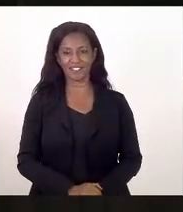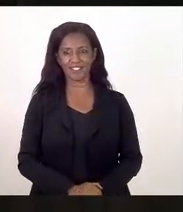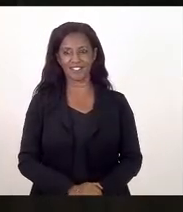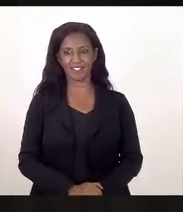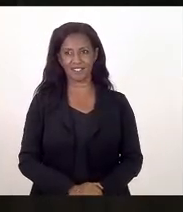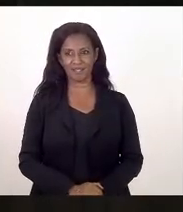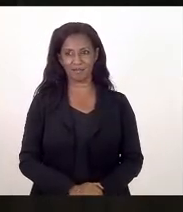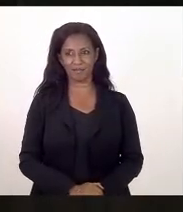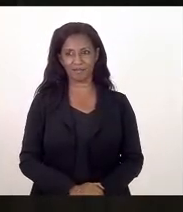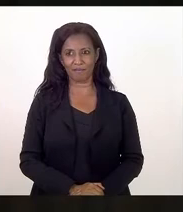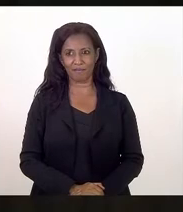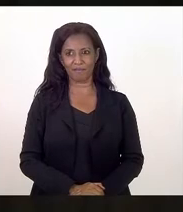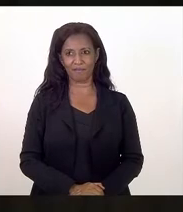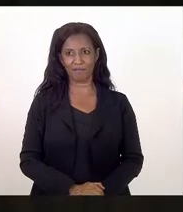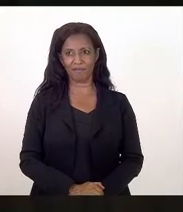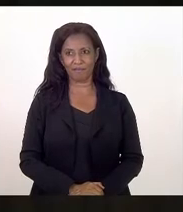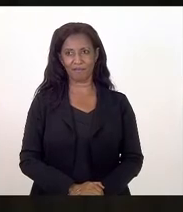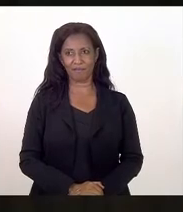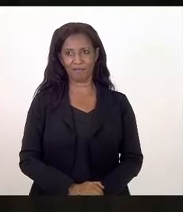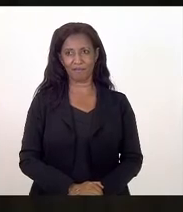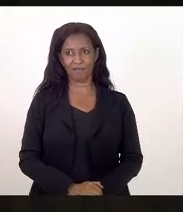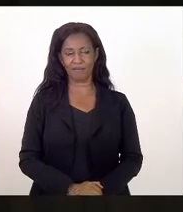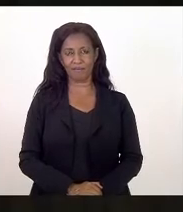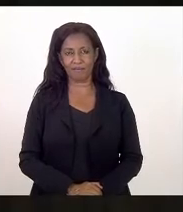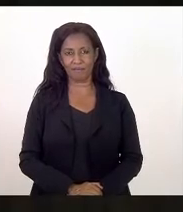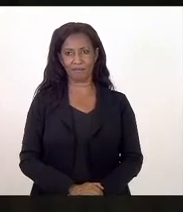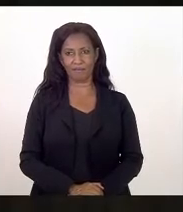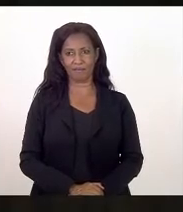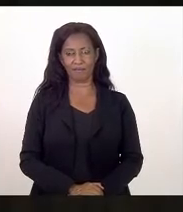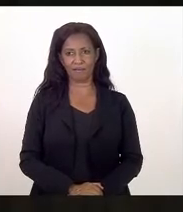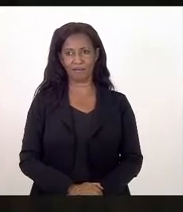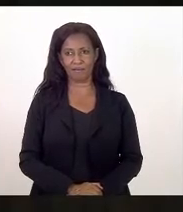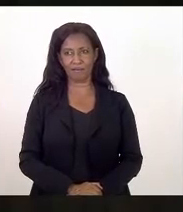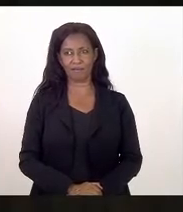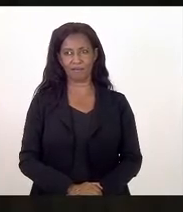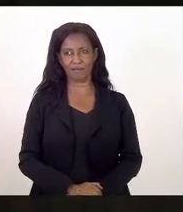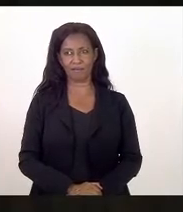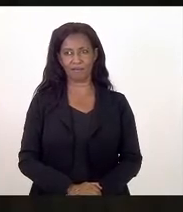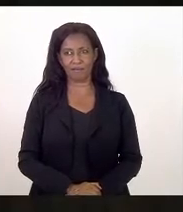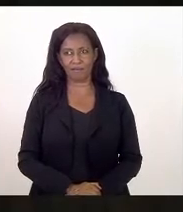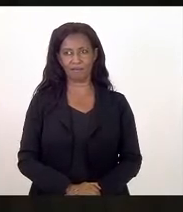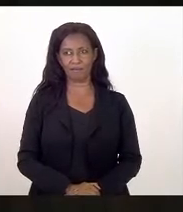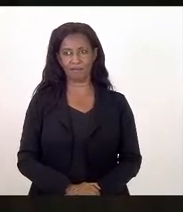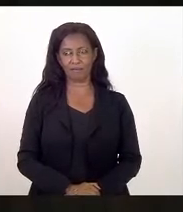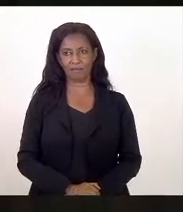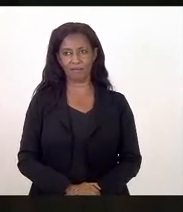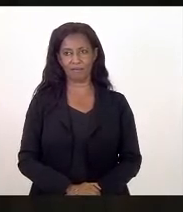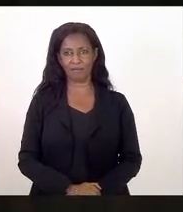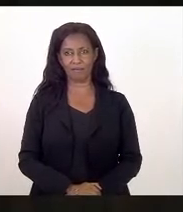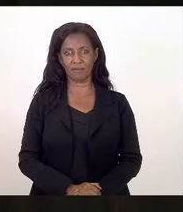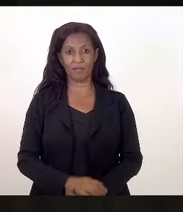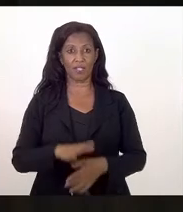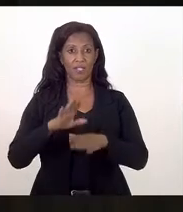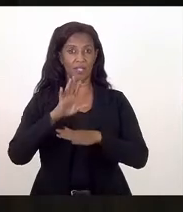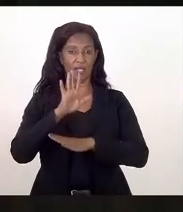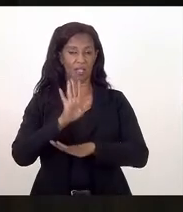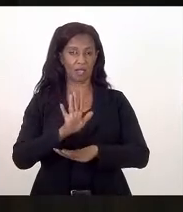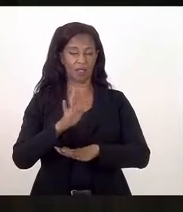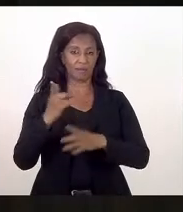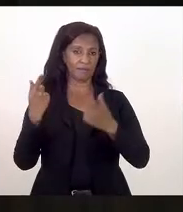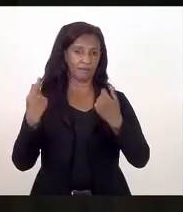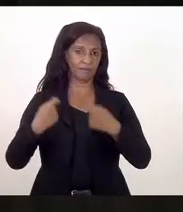Não, Tem uma votação nominal. Se eu tirar a votação nominal, eu nominal... Aí sai... Não. Aí a gente vai...